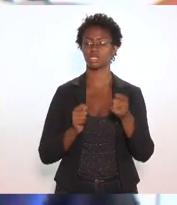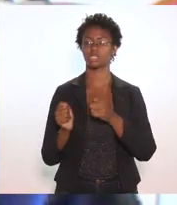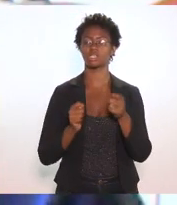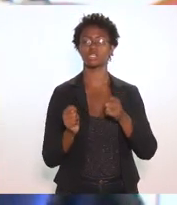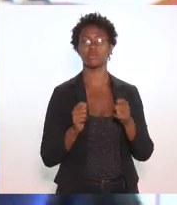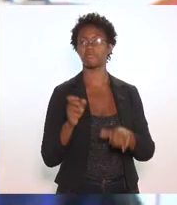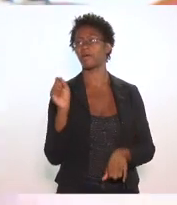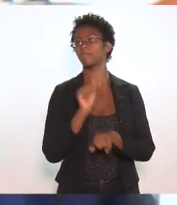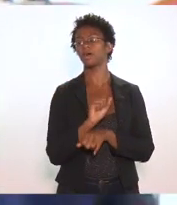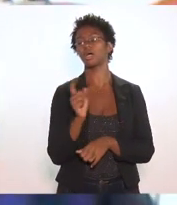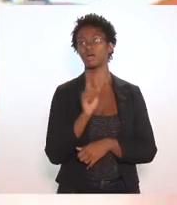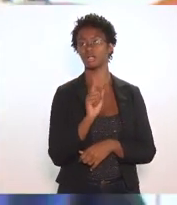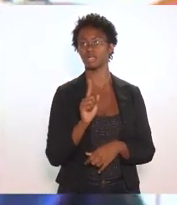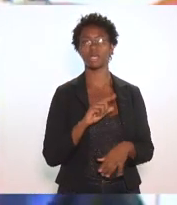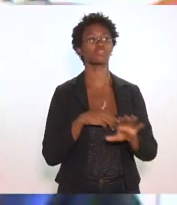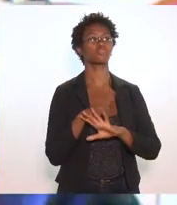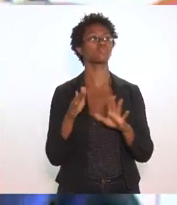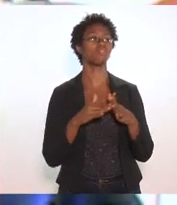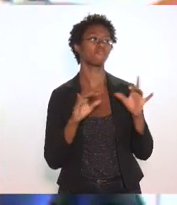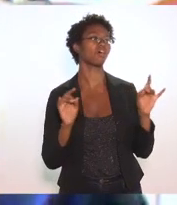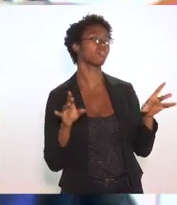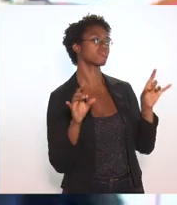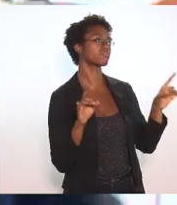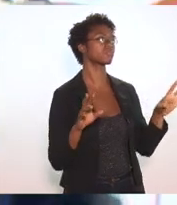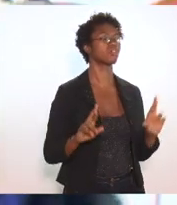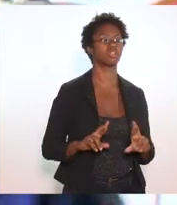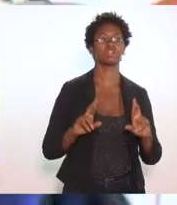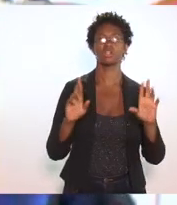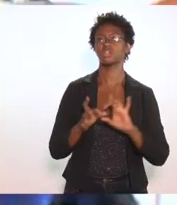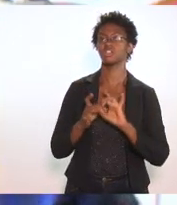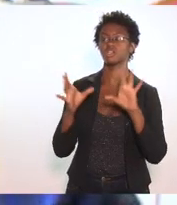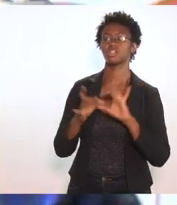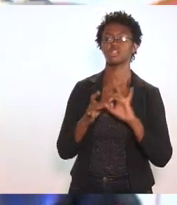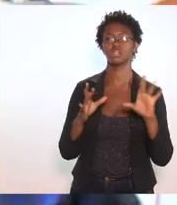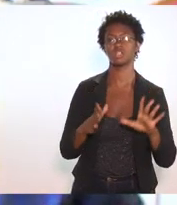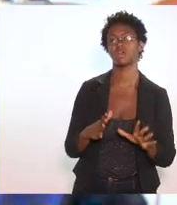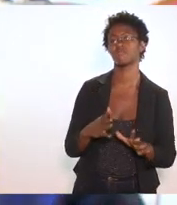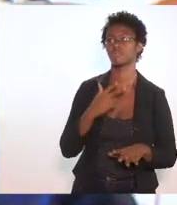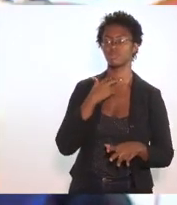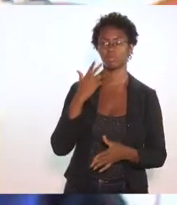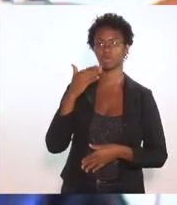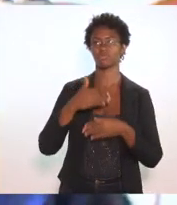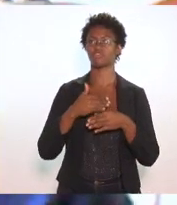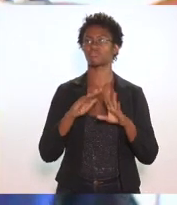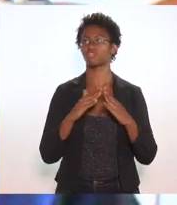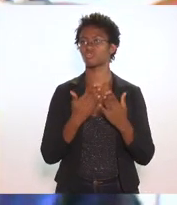pare, que os comércios não fechem, que as escolas não fiquem fechadas. Para isso, senhor presidente,